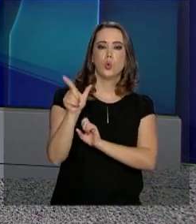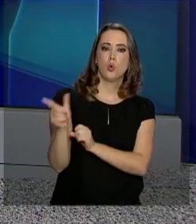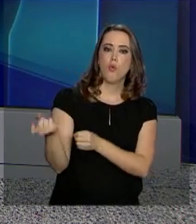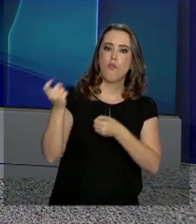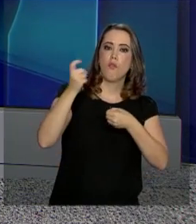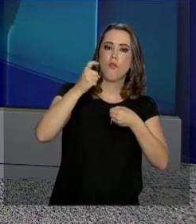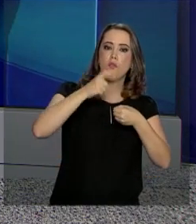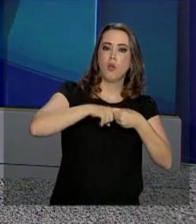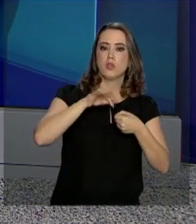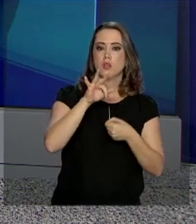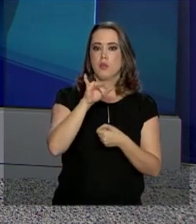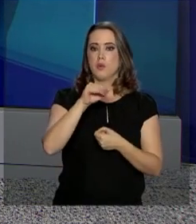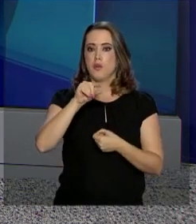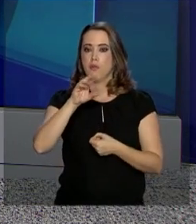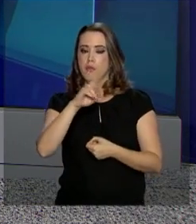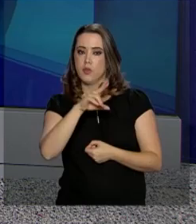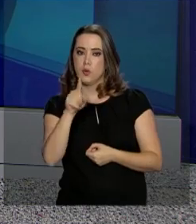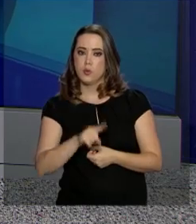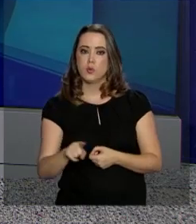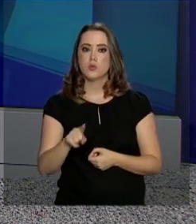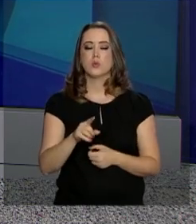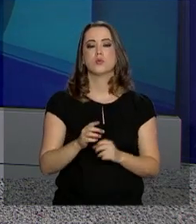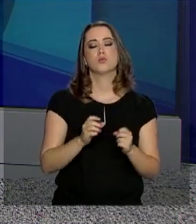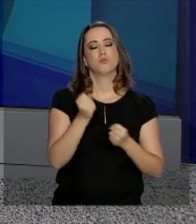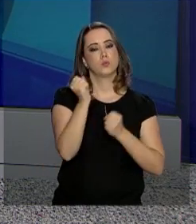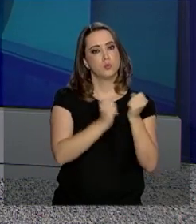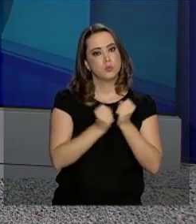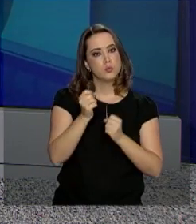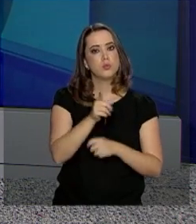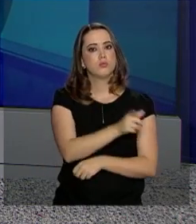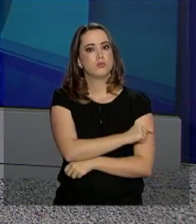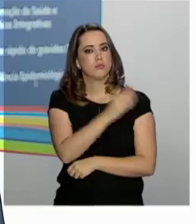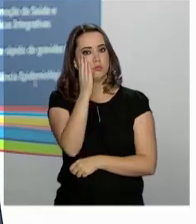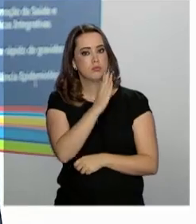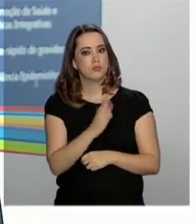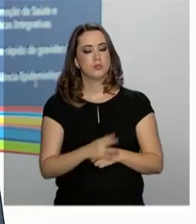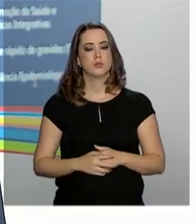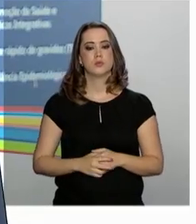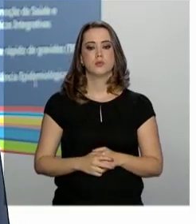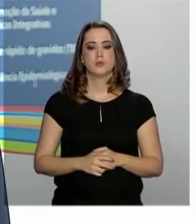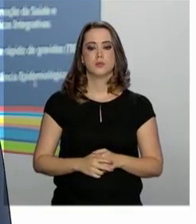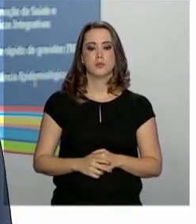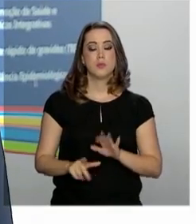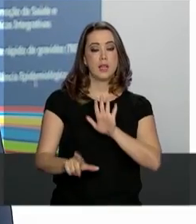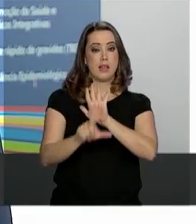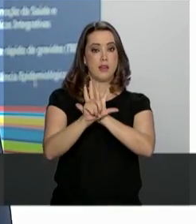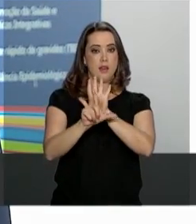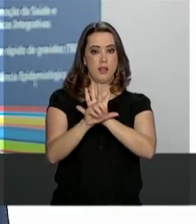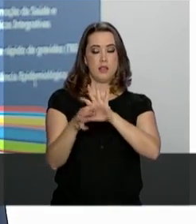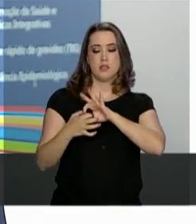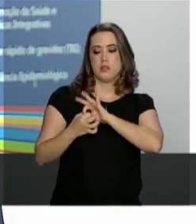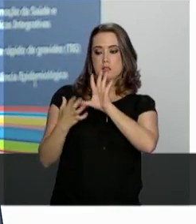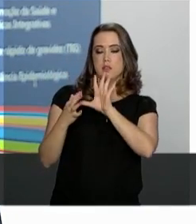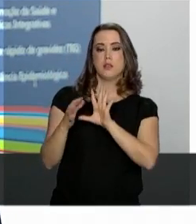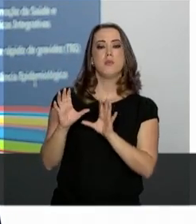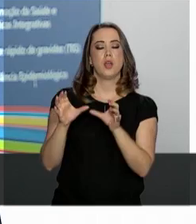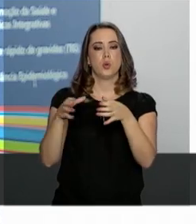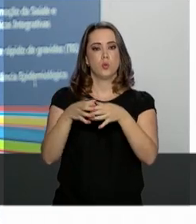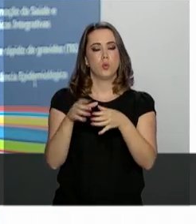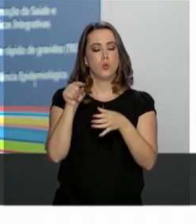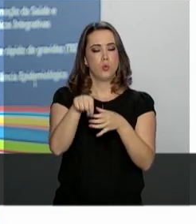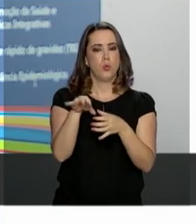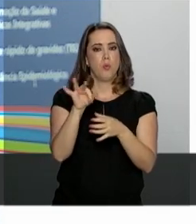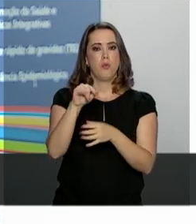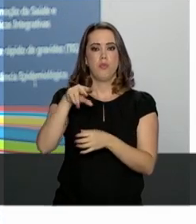voltar para a Fiocruz, fabricante das vacinas no Brasil. A lei autoriza a Fundação Oswaldo Cruz